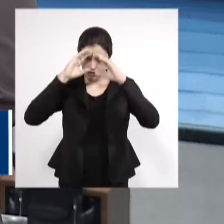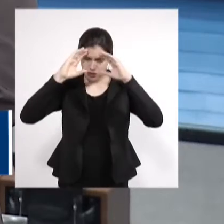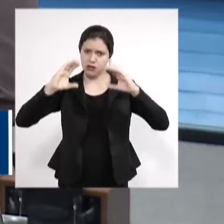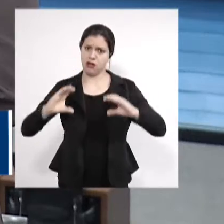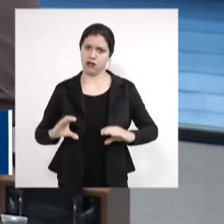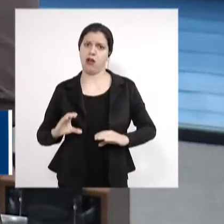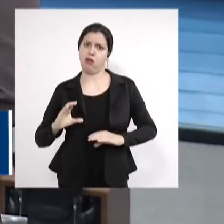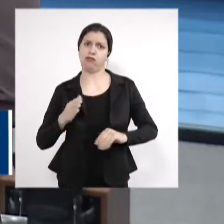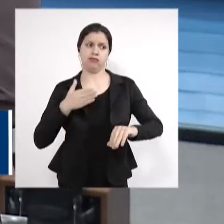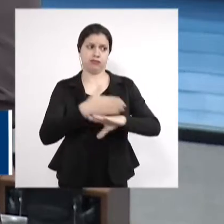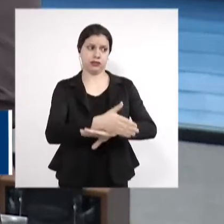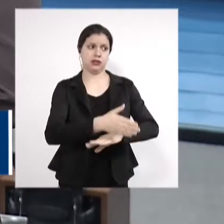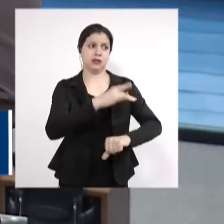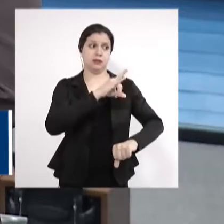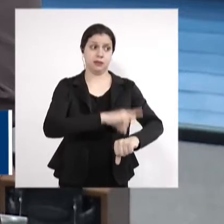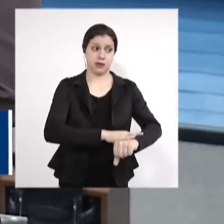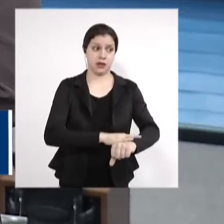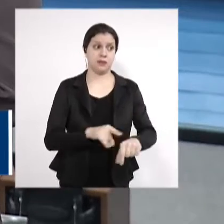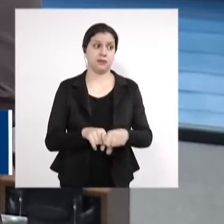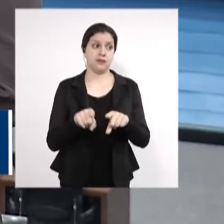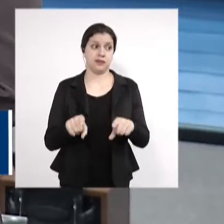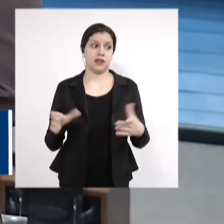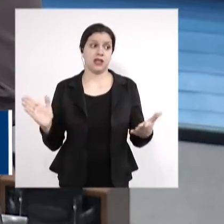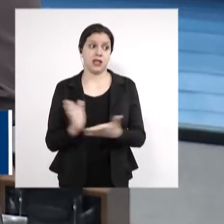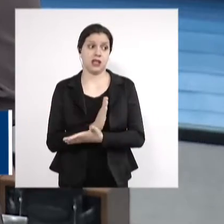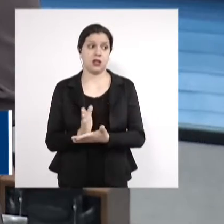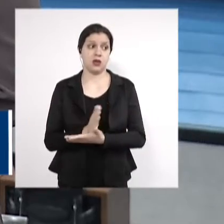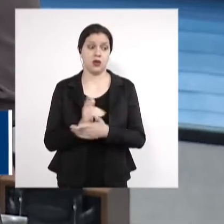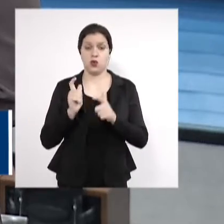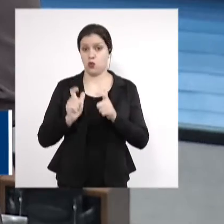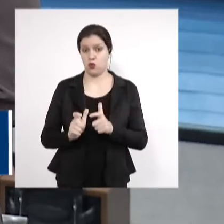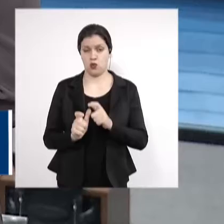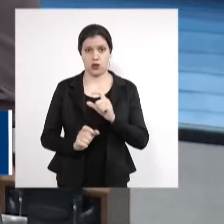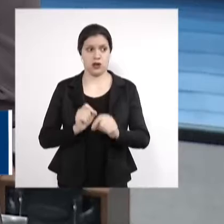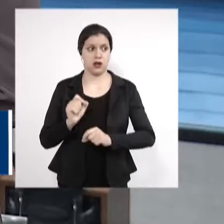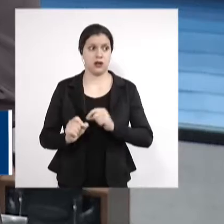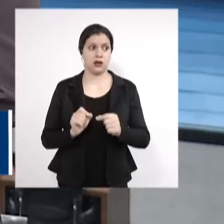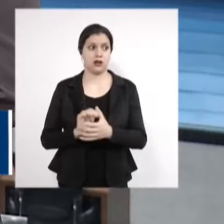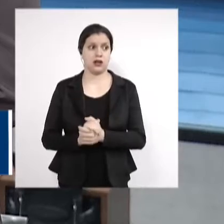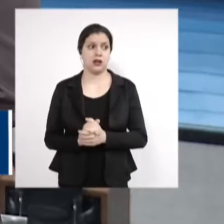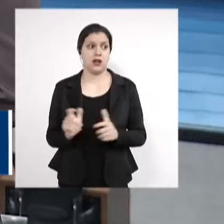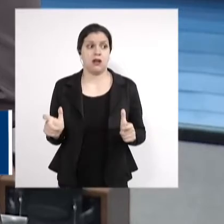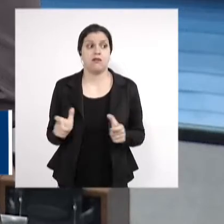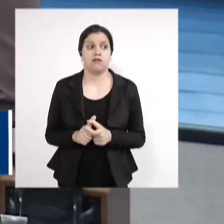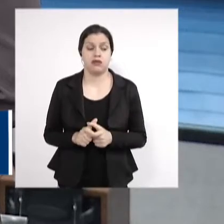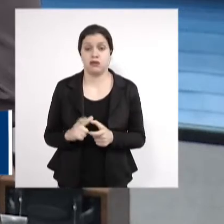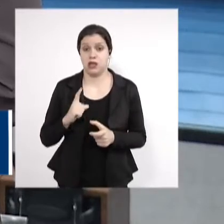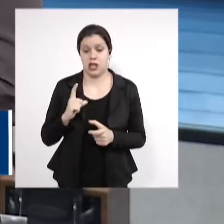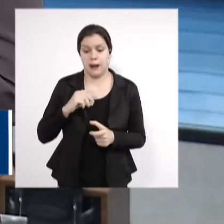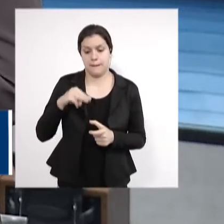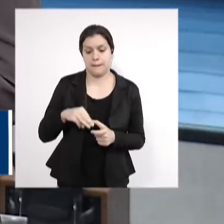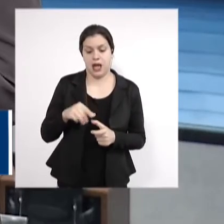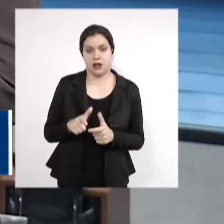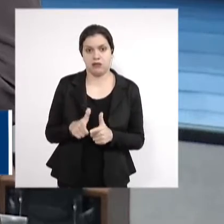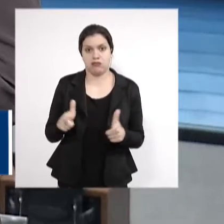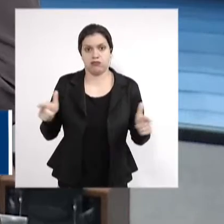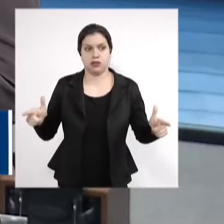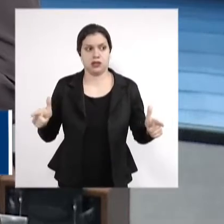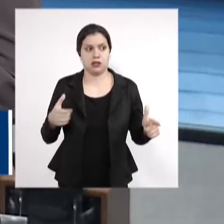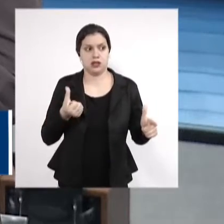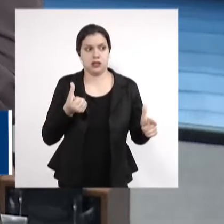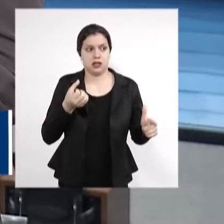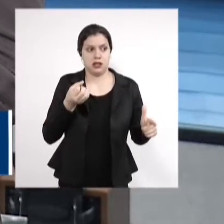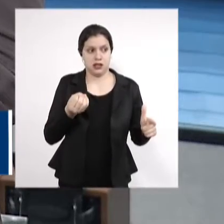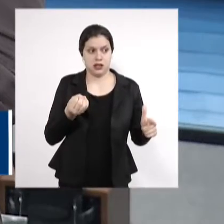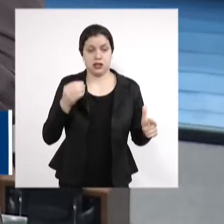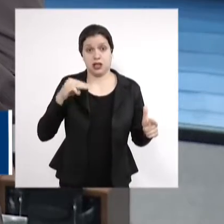cidadão, né? Mas essas agências pequenas, por mais que a lei também alterou a questão do metro quadrado, né, Tiago, de 60 metros